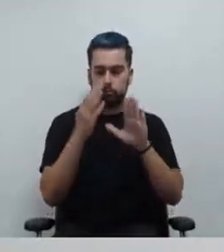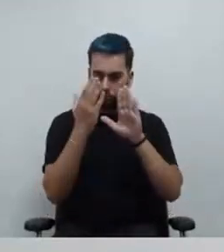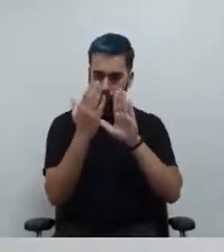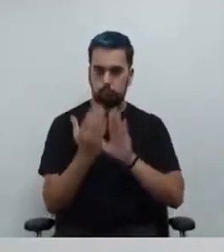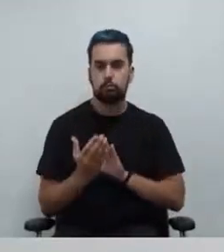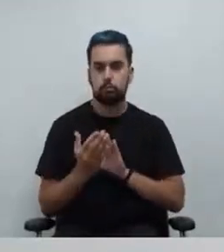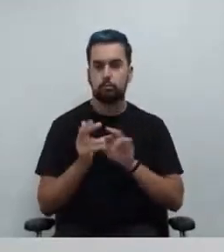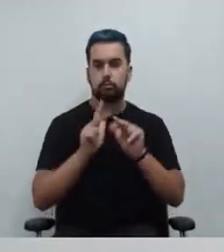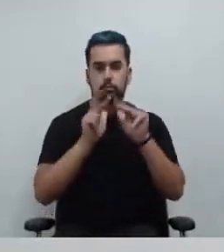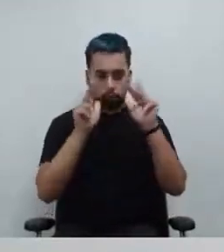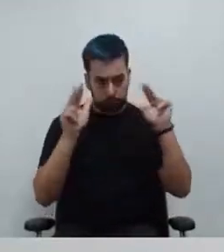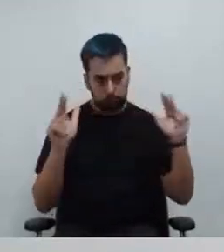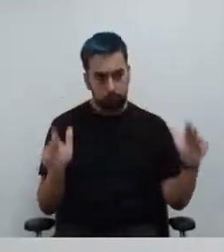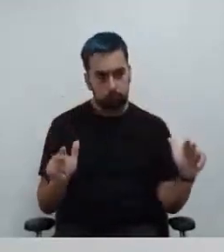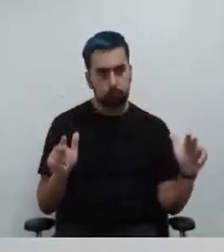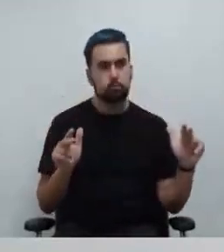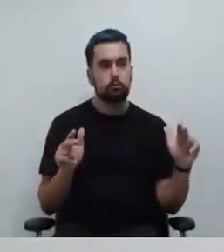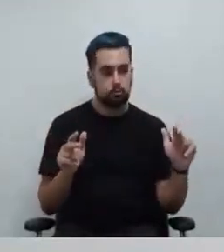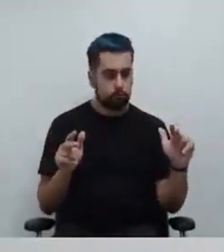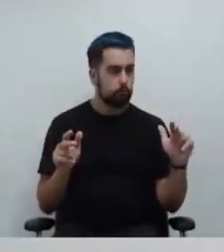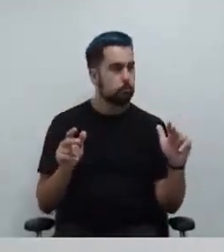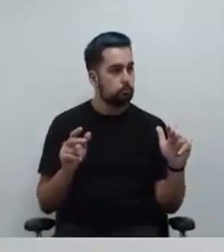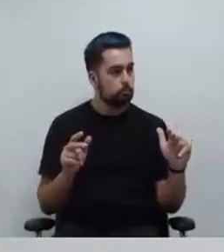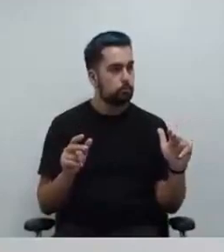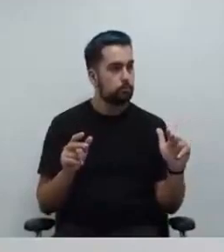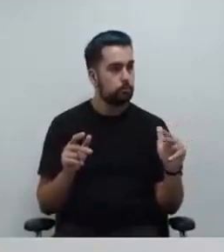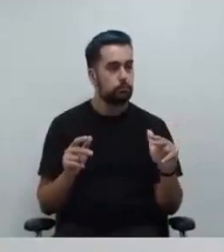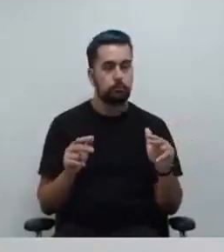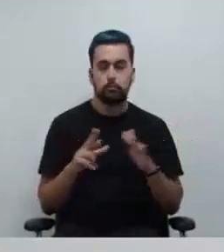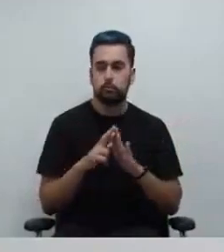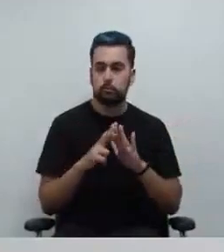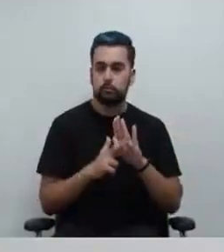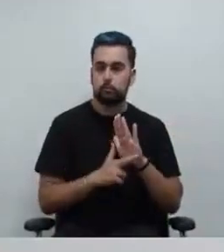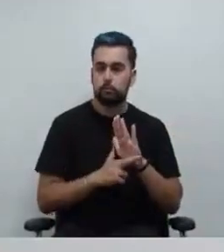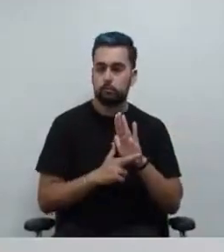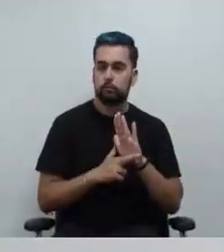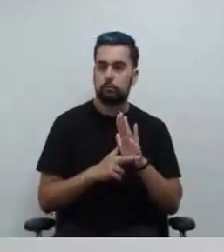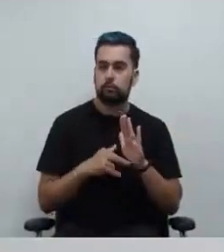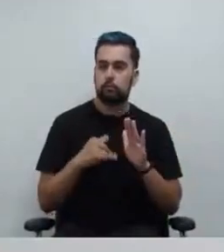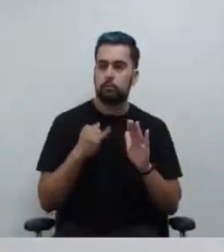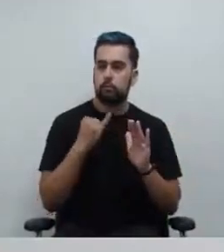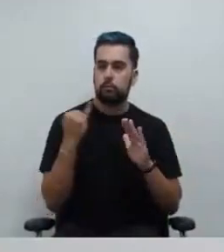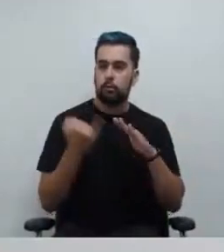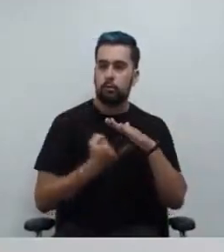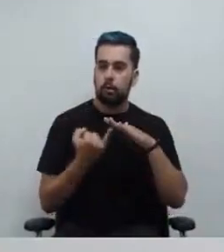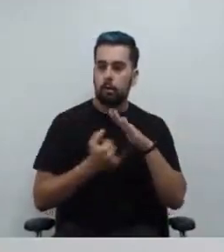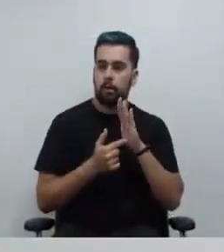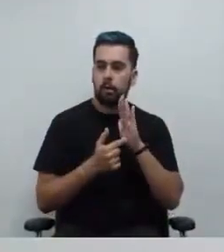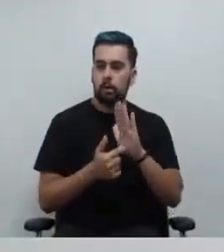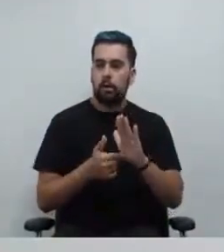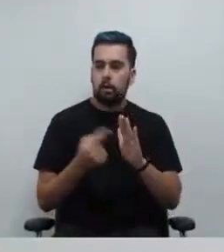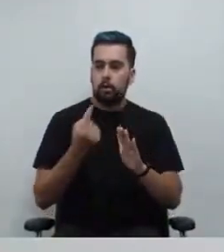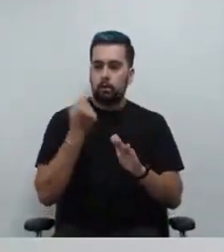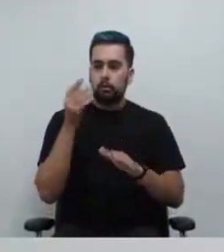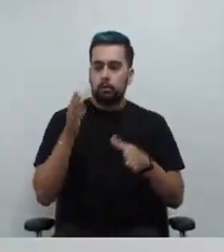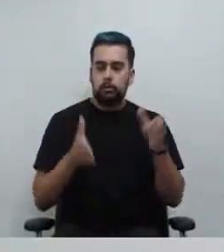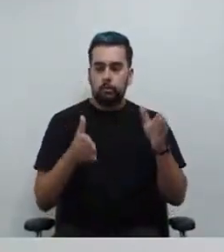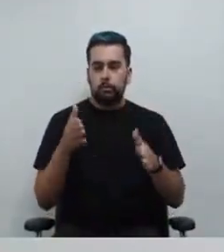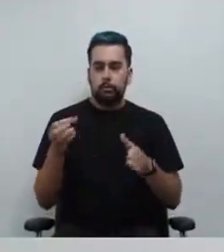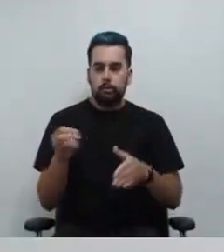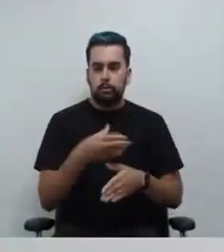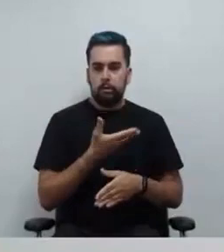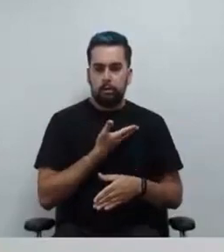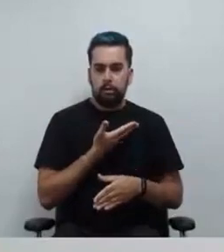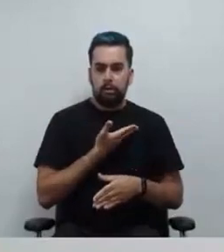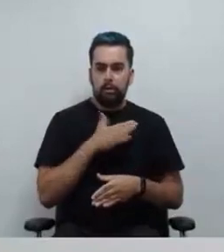ali diversas matizes de atuação institucional que são importantes serem apresentadas no primeiro momento aos novos